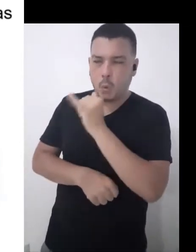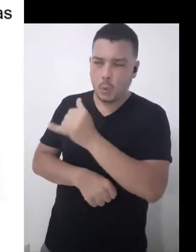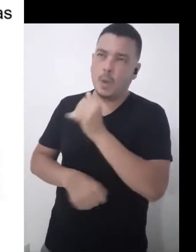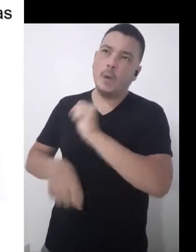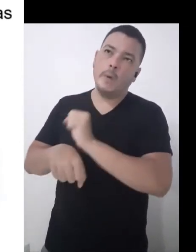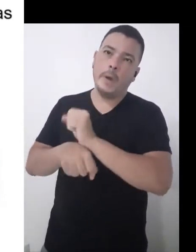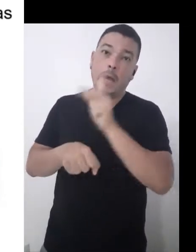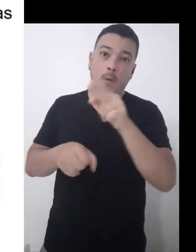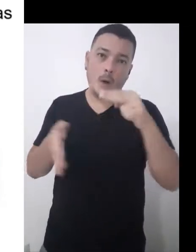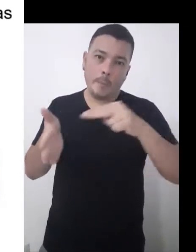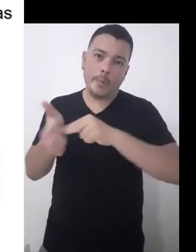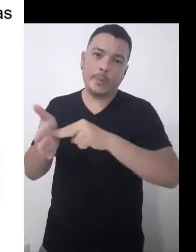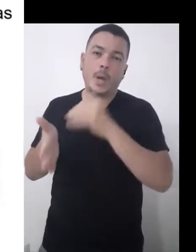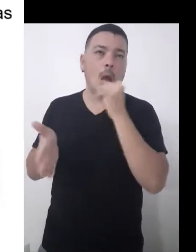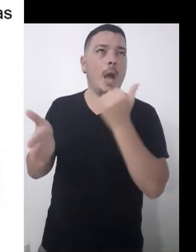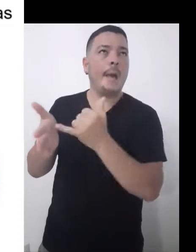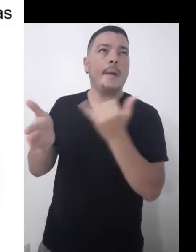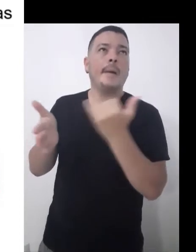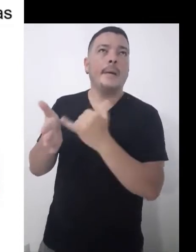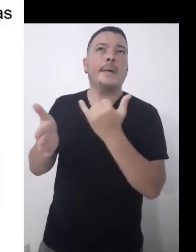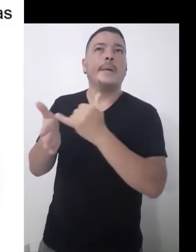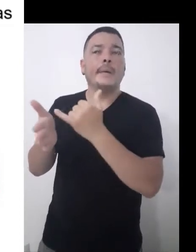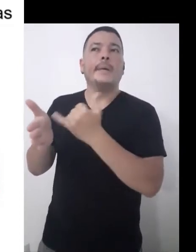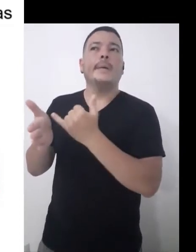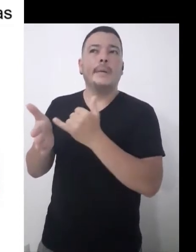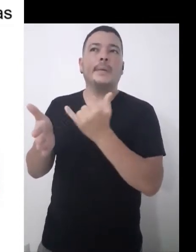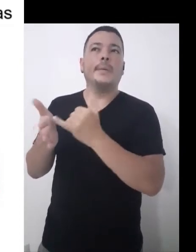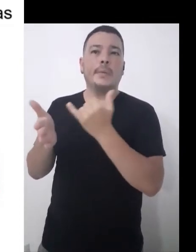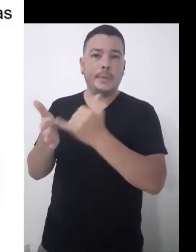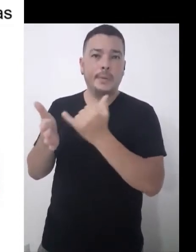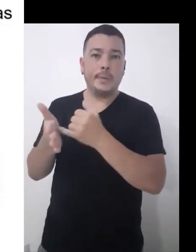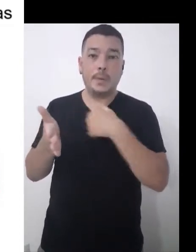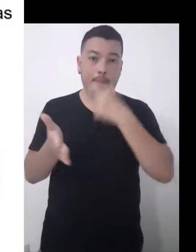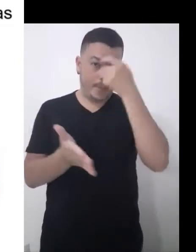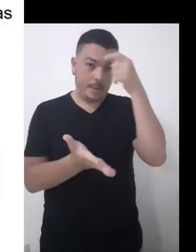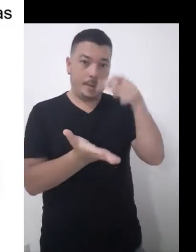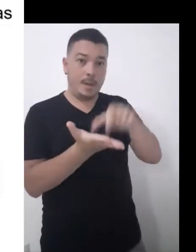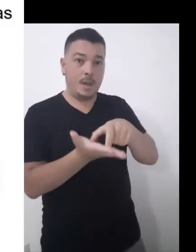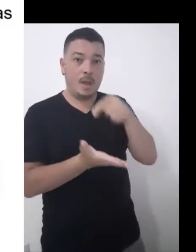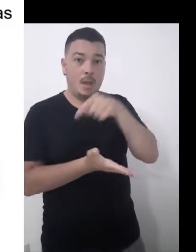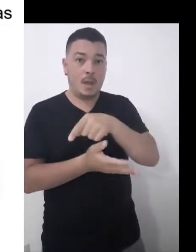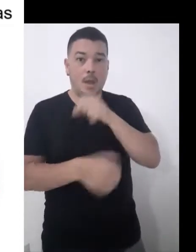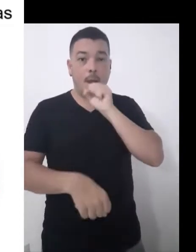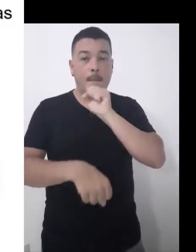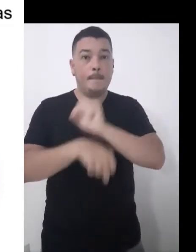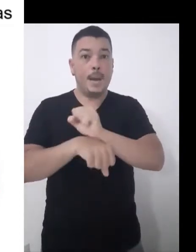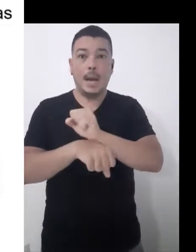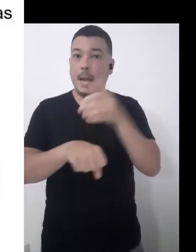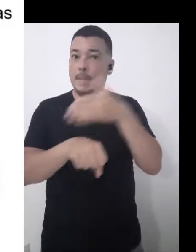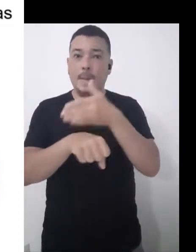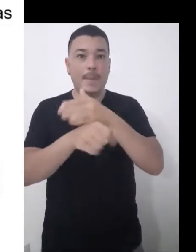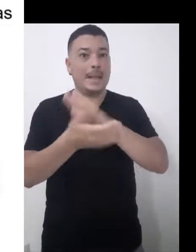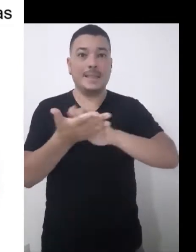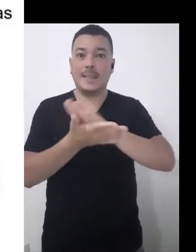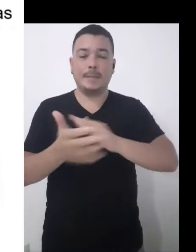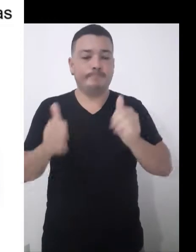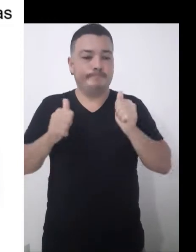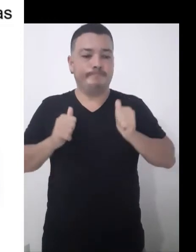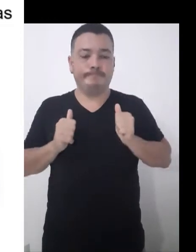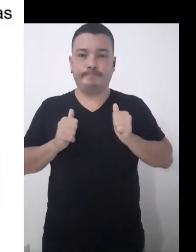capacitores. Nesse tempinho que eu estou dando a recarga nos capacitores, a minha memória RAM ela fica sem poder ser acessada. Eu não consigo